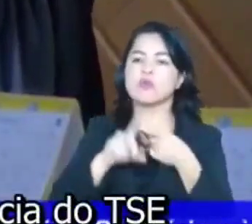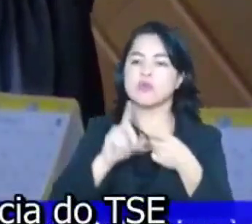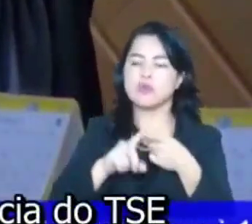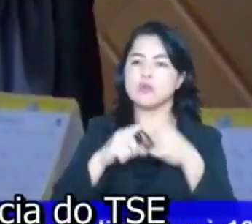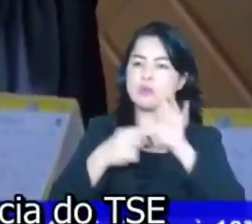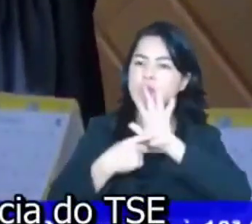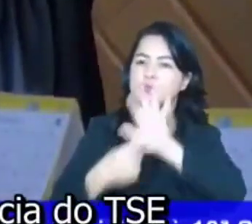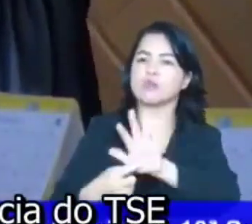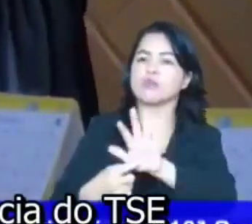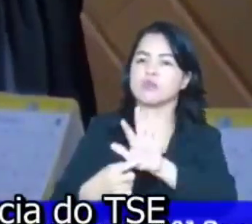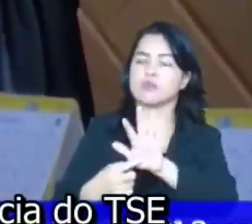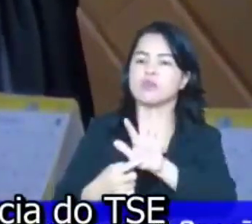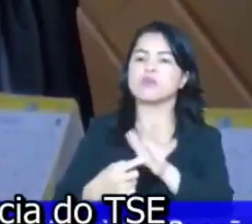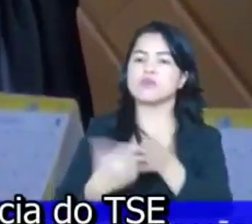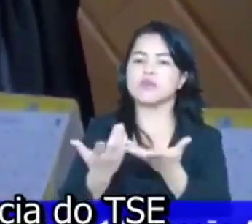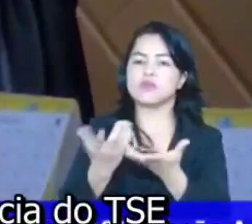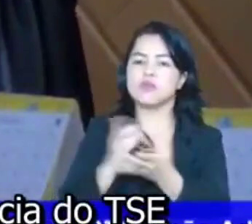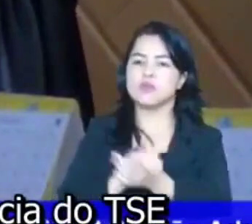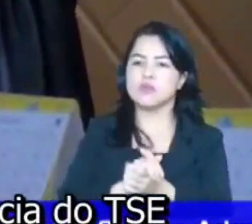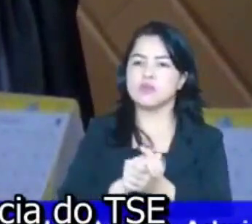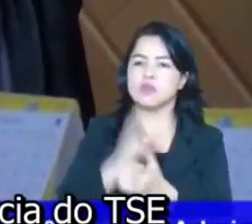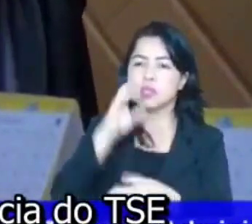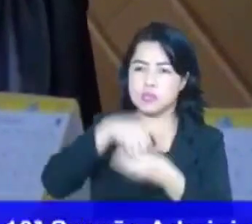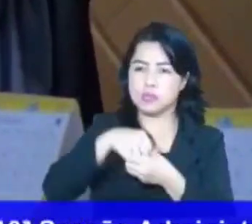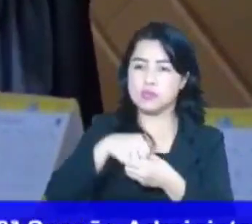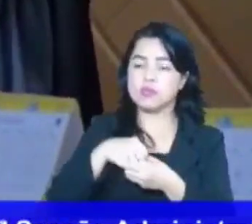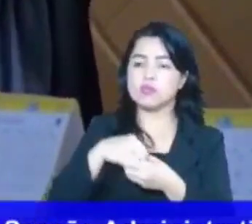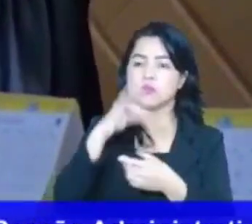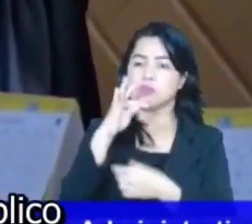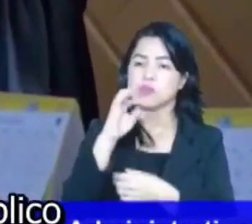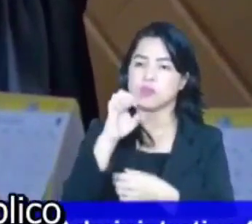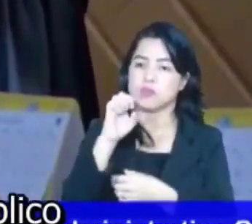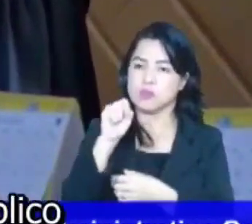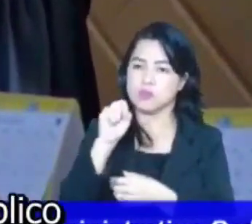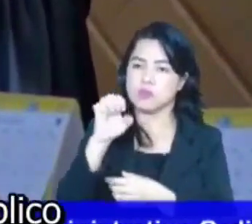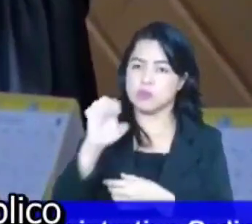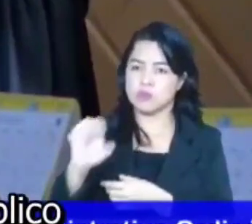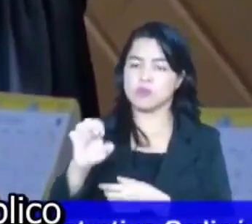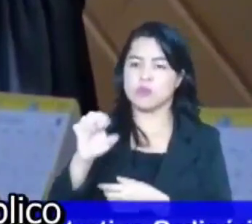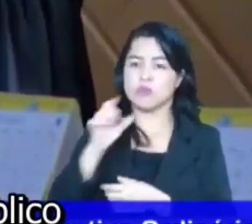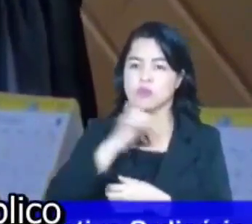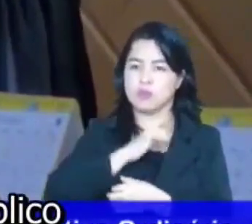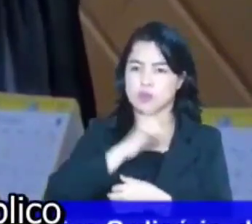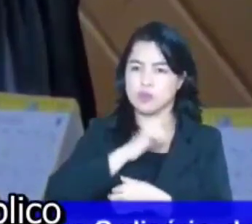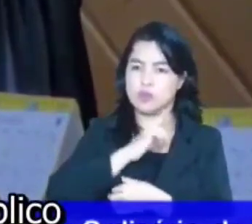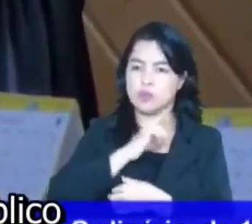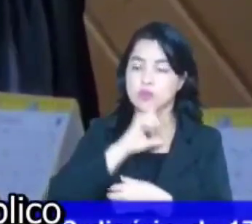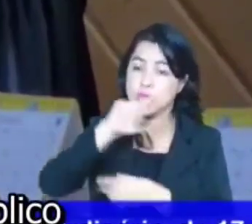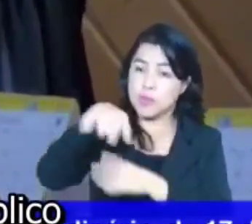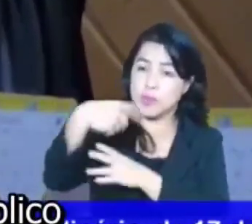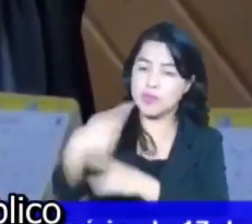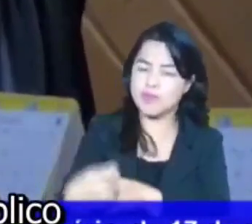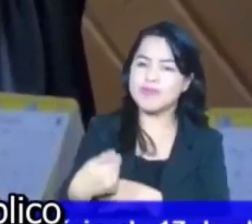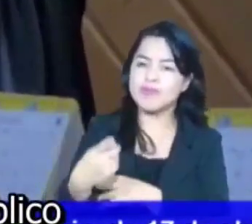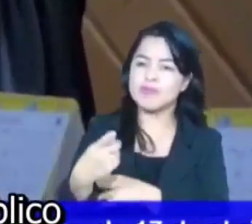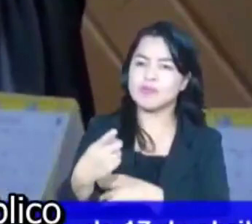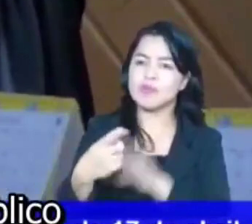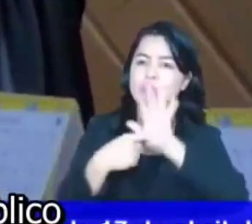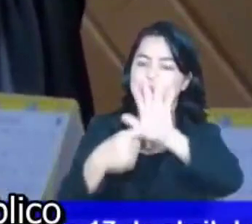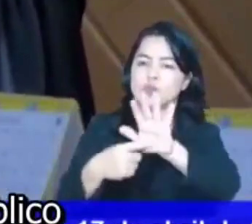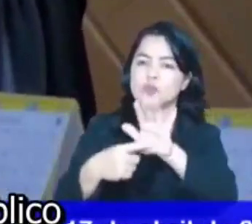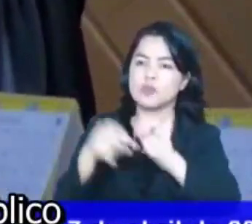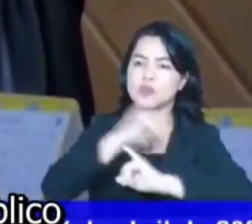também um precedente, uma jurisprudência do TSE, que, inclusive, é posterior à citada